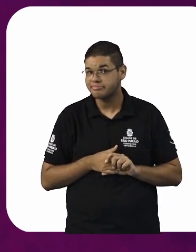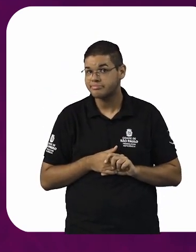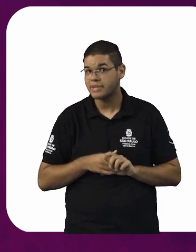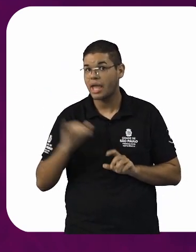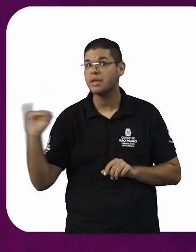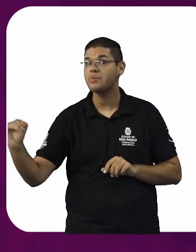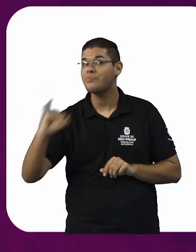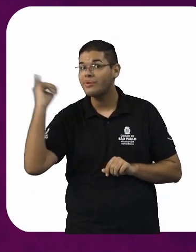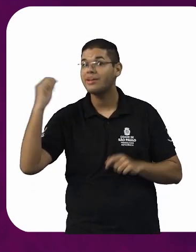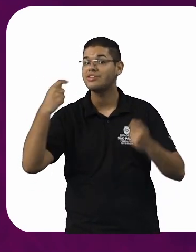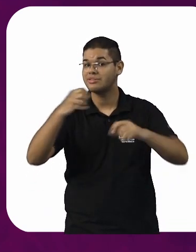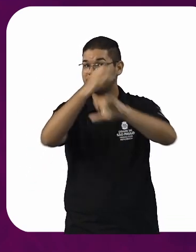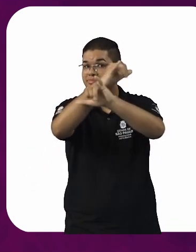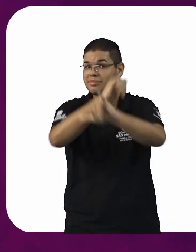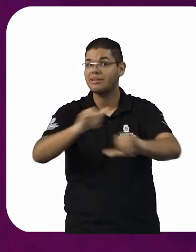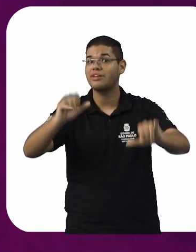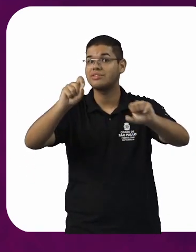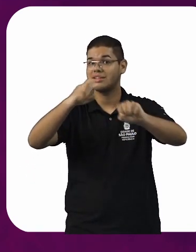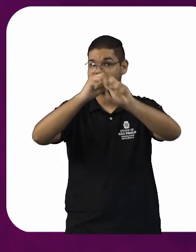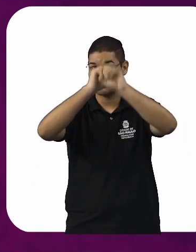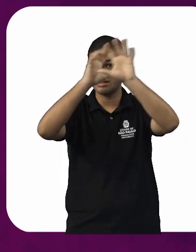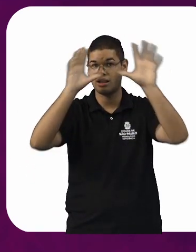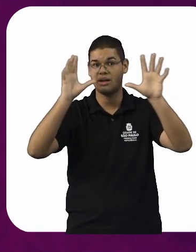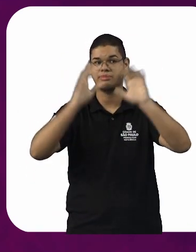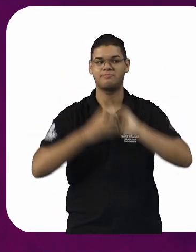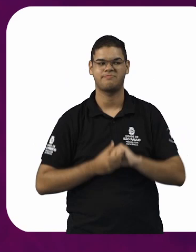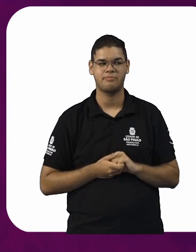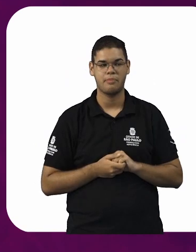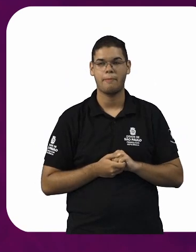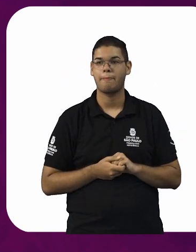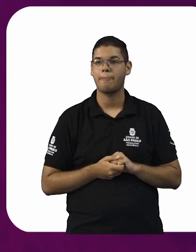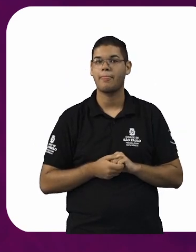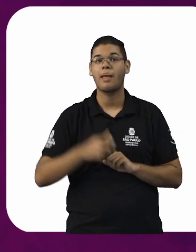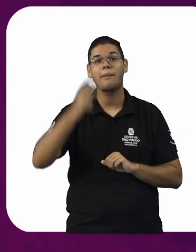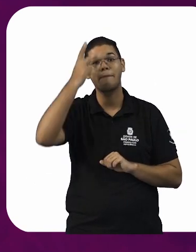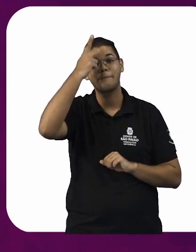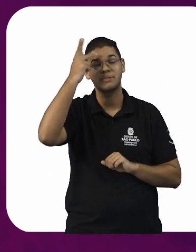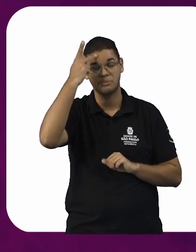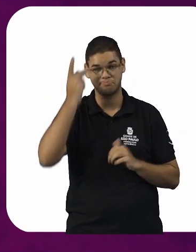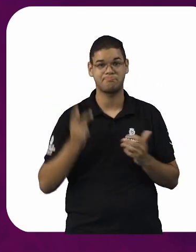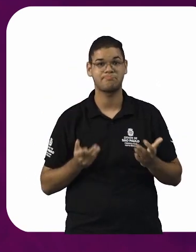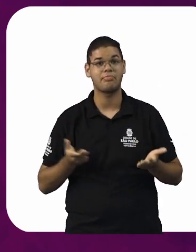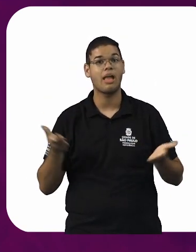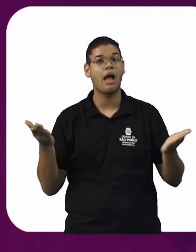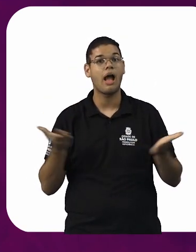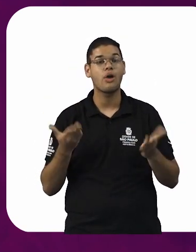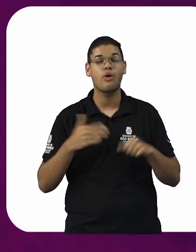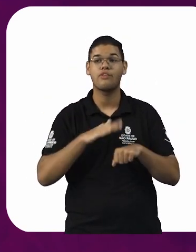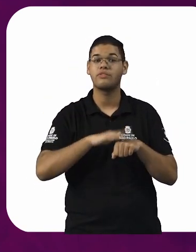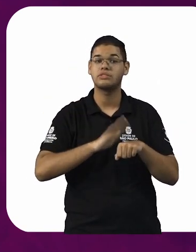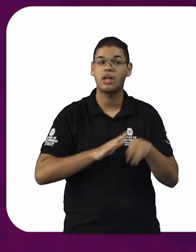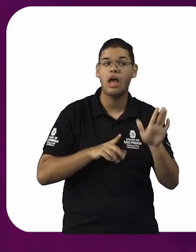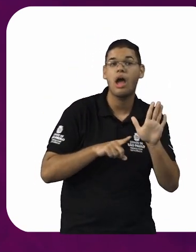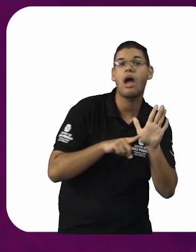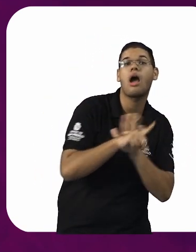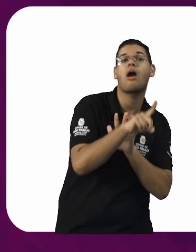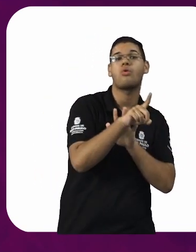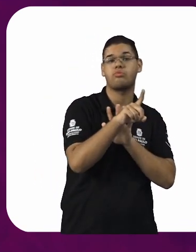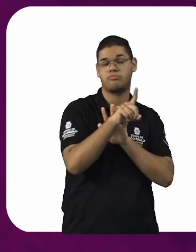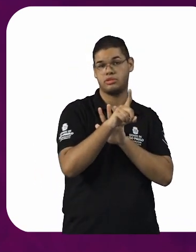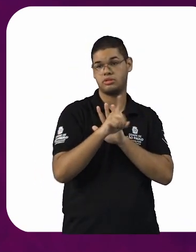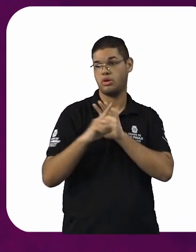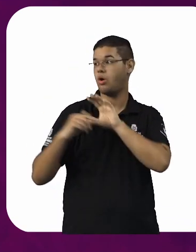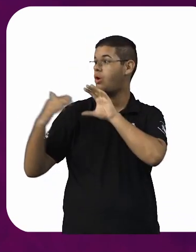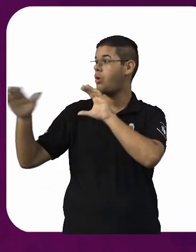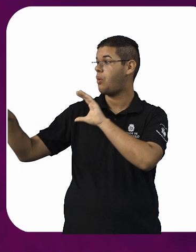claro. Sim. Pessoal, Marcelo Lesse. então agora eu vou passar por umas perguntas que foram enviadas